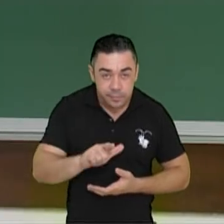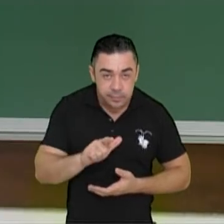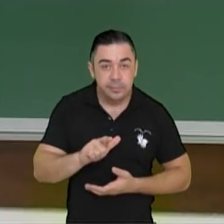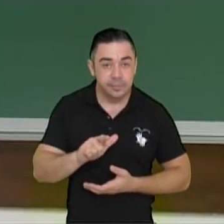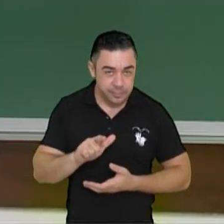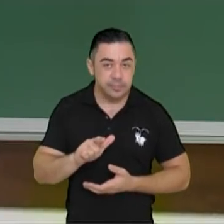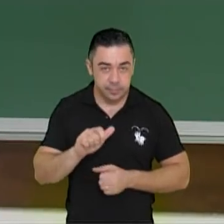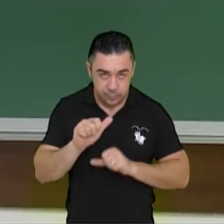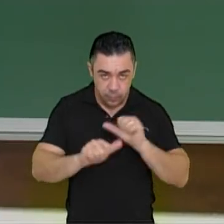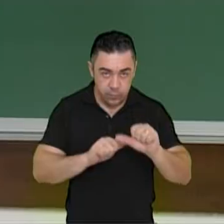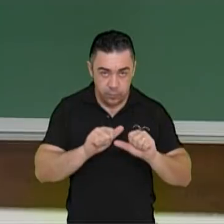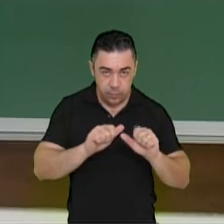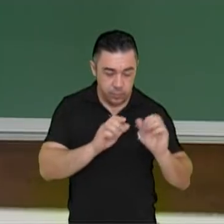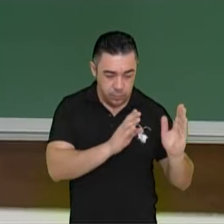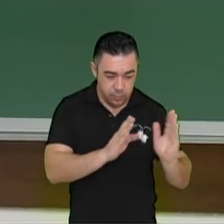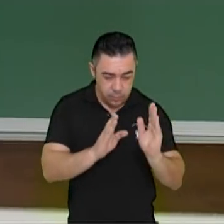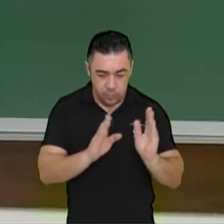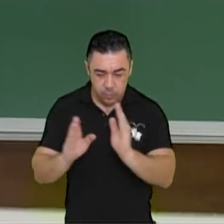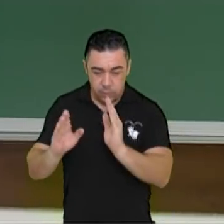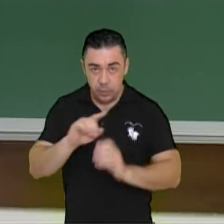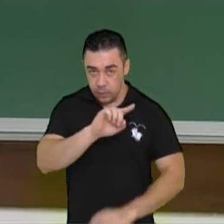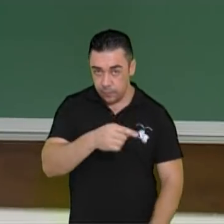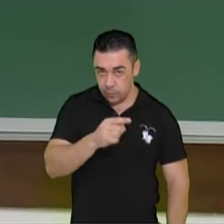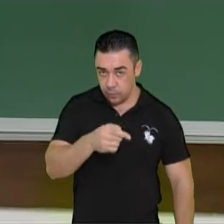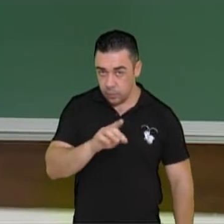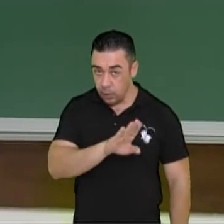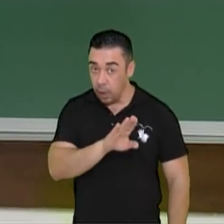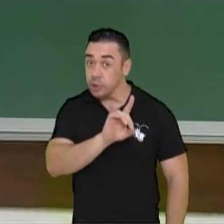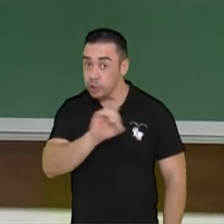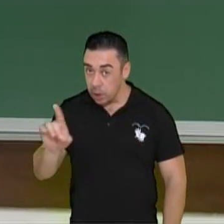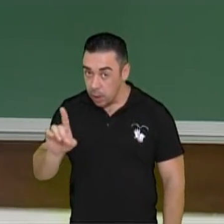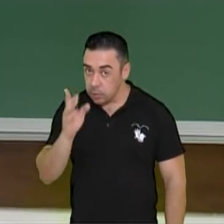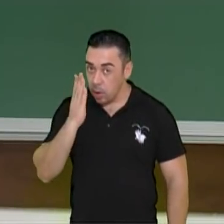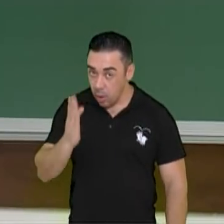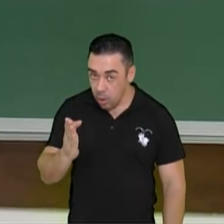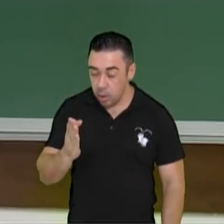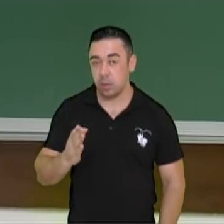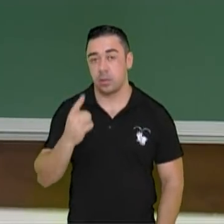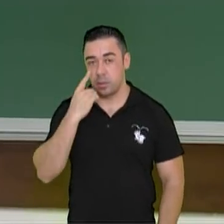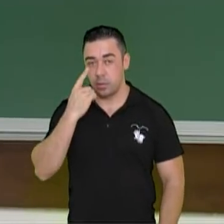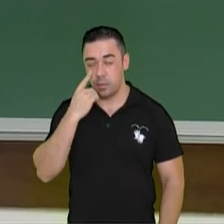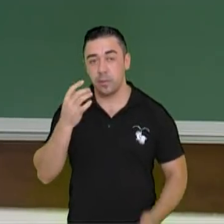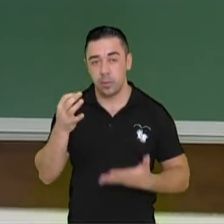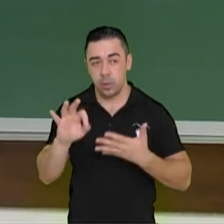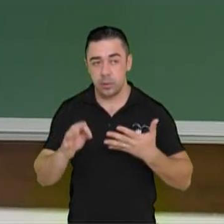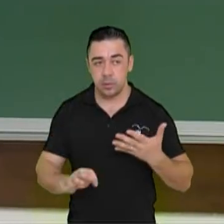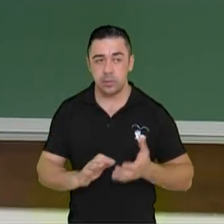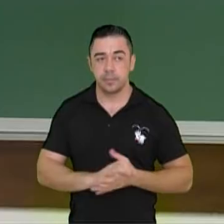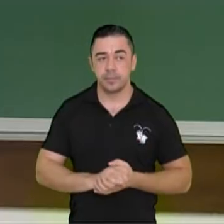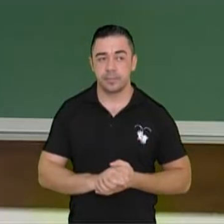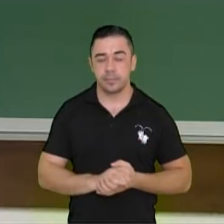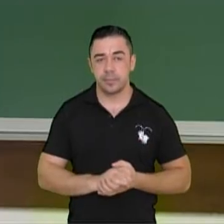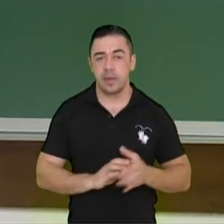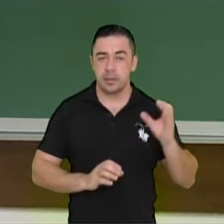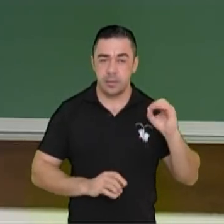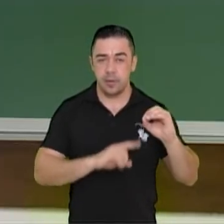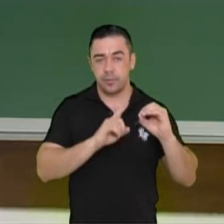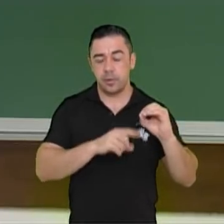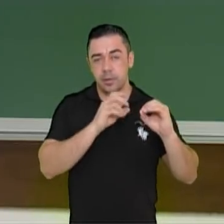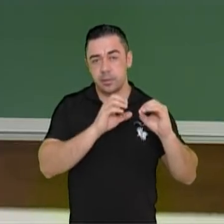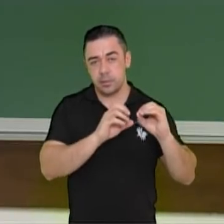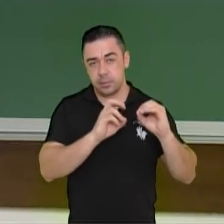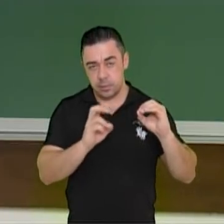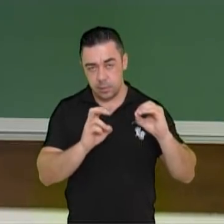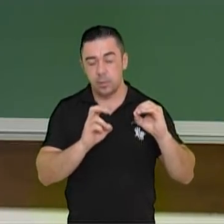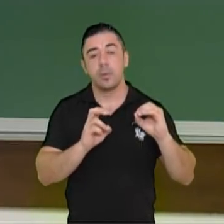Conseguiram? Mudaram a vírgula para a direita, hein? Cuidado, vamos corrigir então, ó. Então,